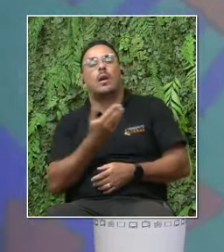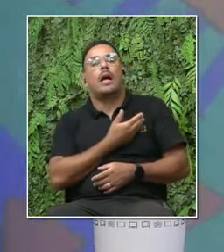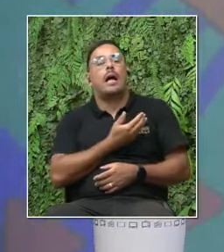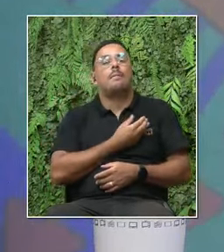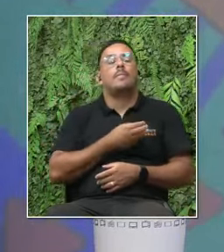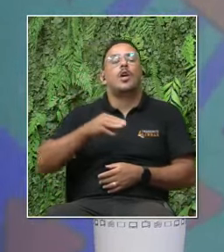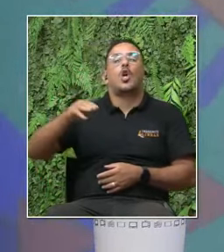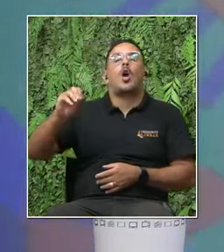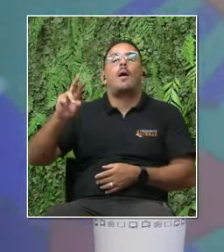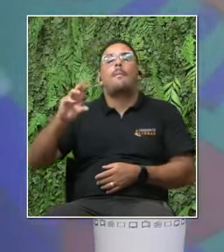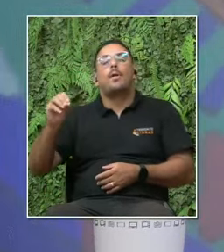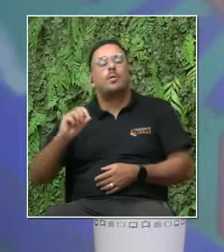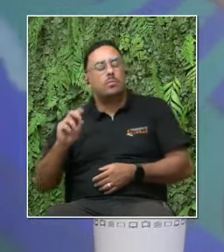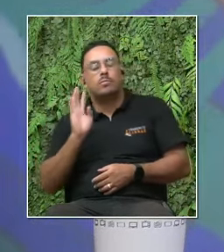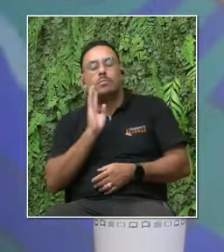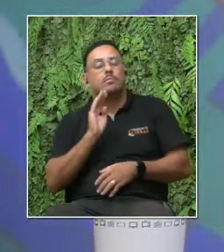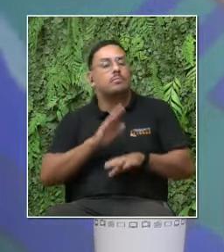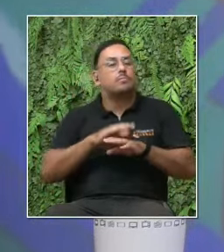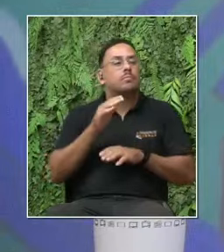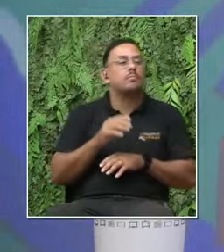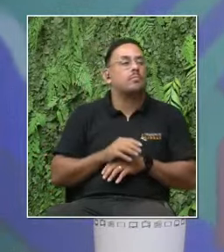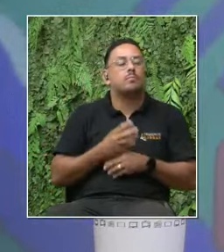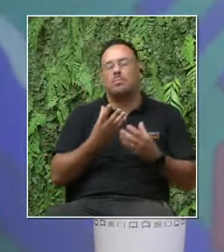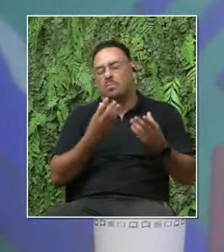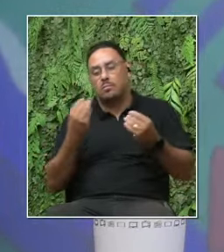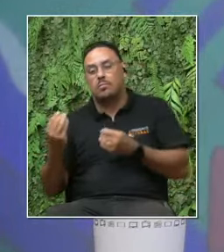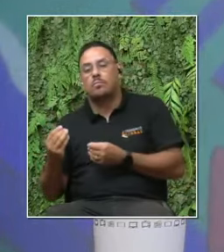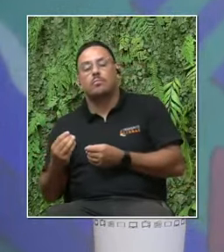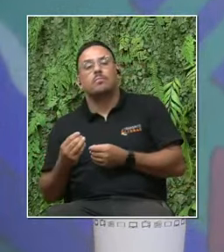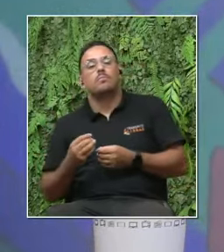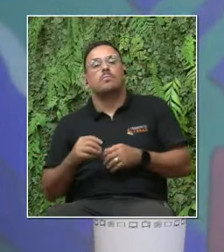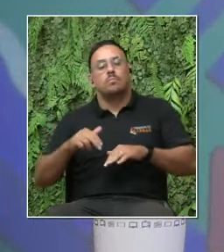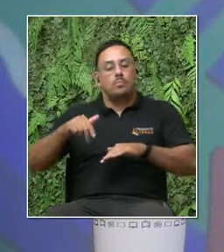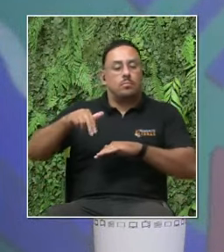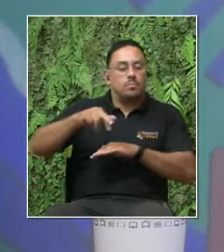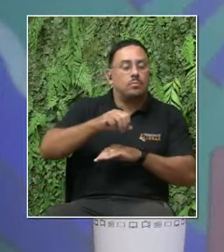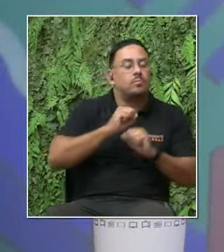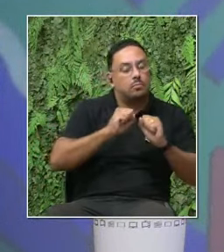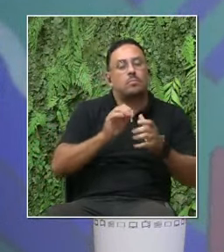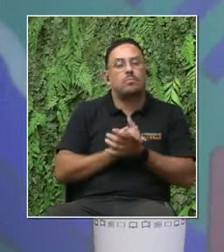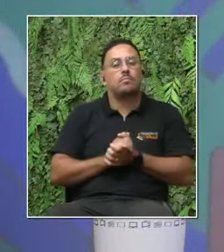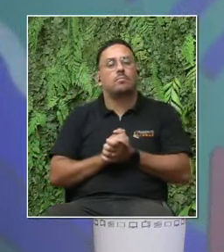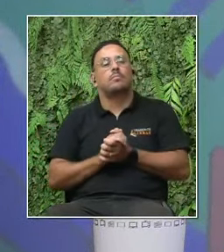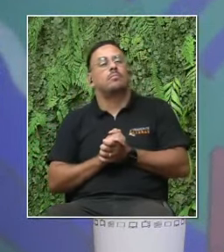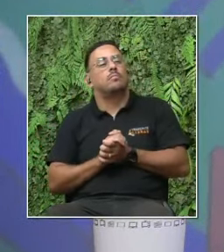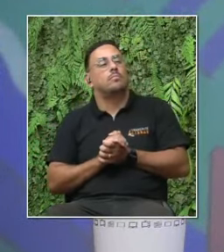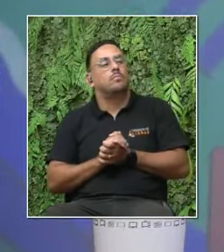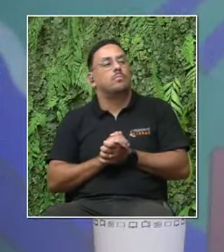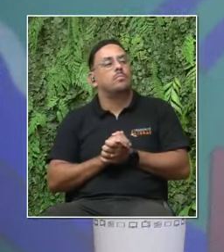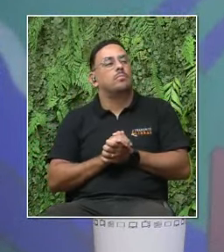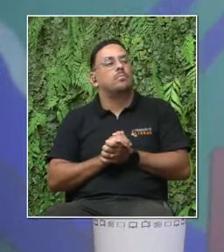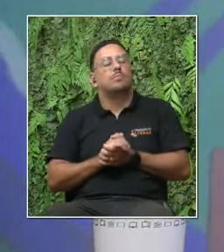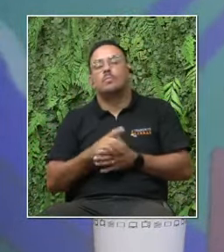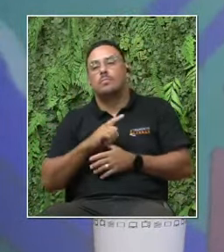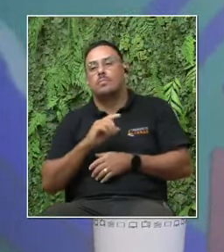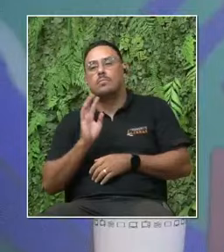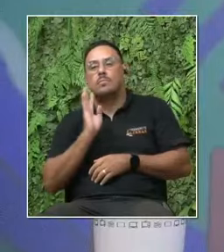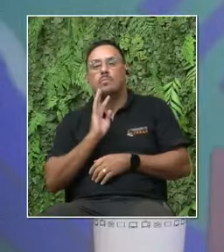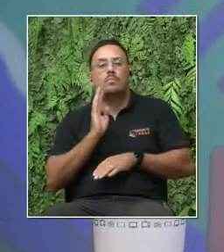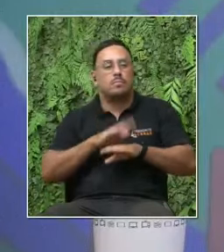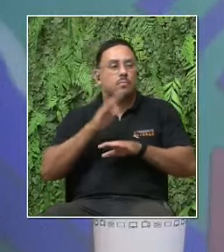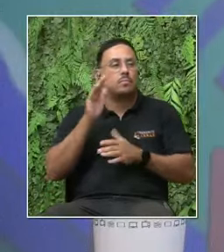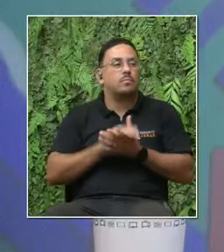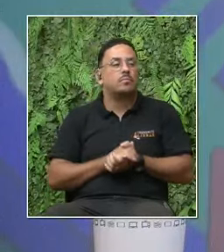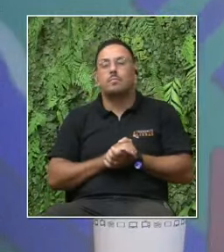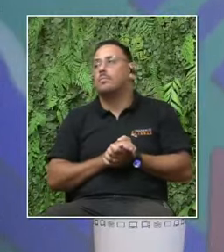do Marcelo Moreno ia ser um jogo legal já Pou a quantidade de craque que ia desfilar num jogo como esse vai ser né vai ser bacana